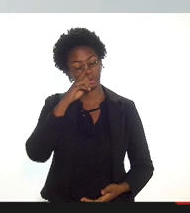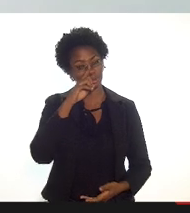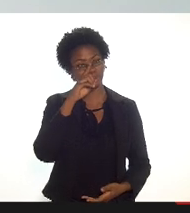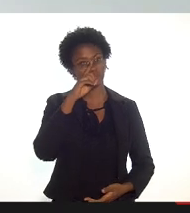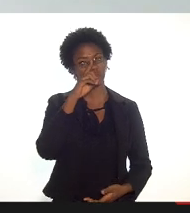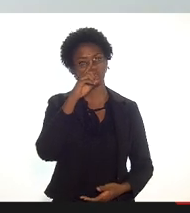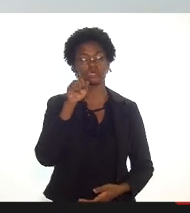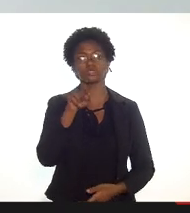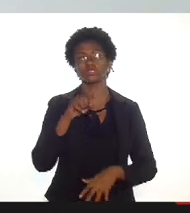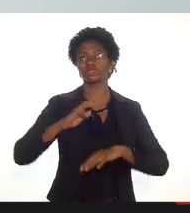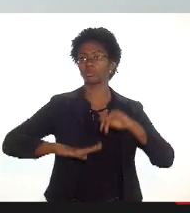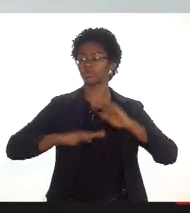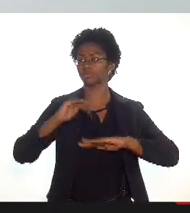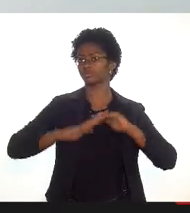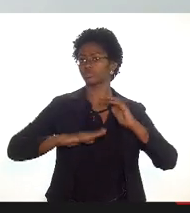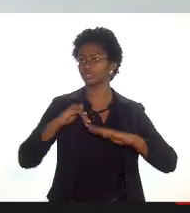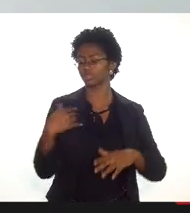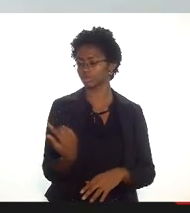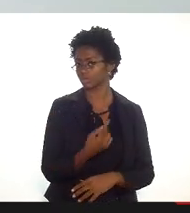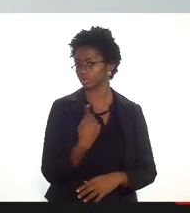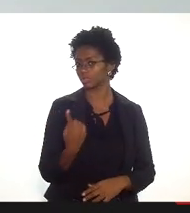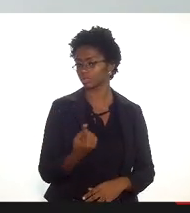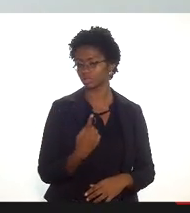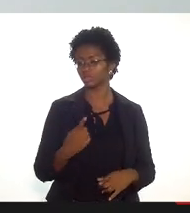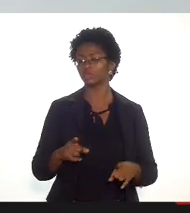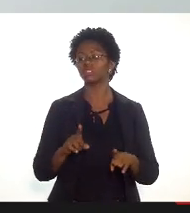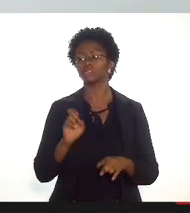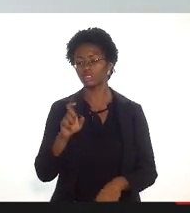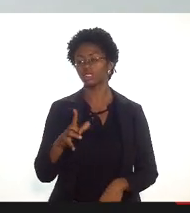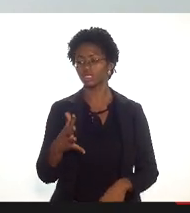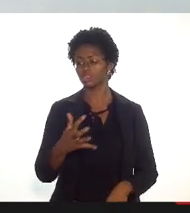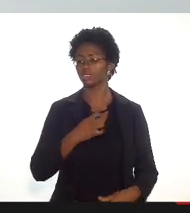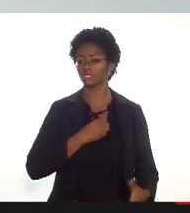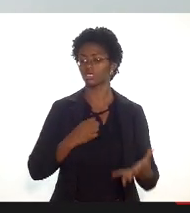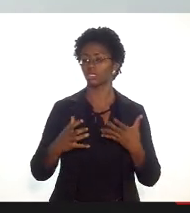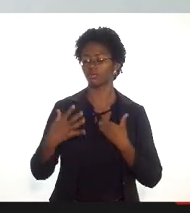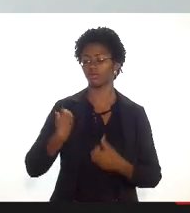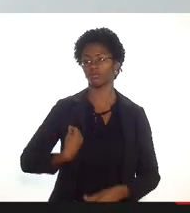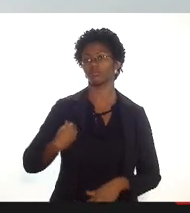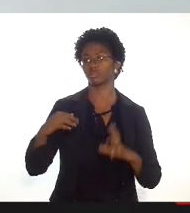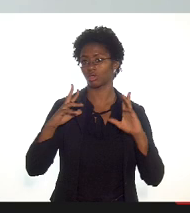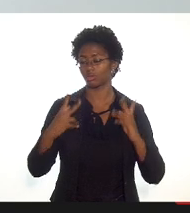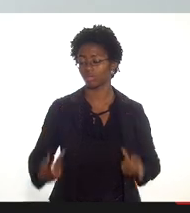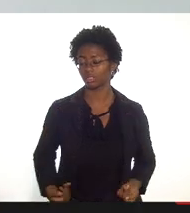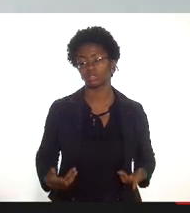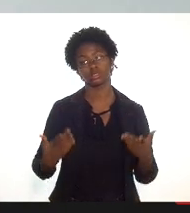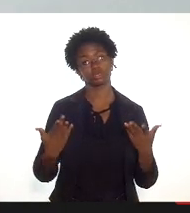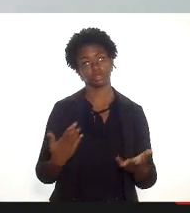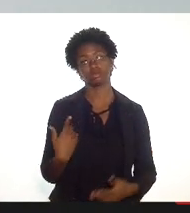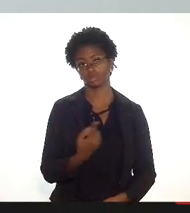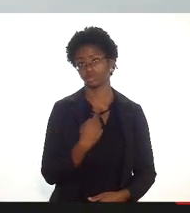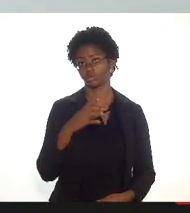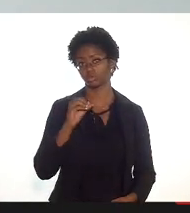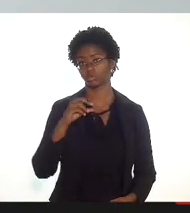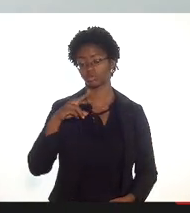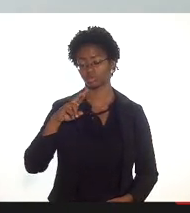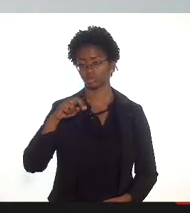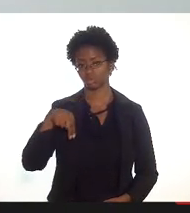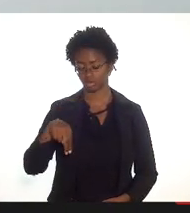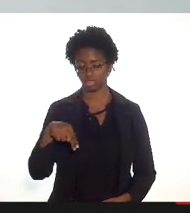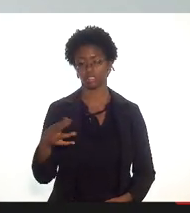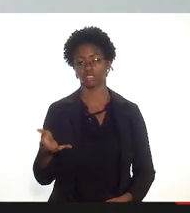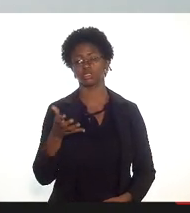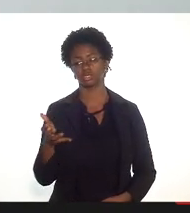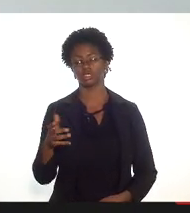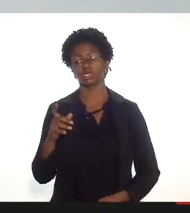essencialidade da nossa profissão, que é salvaguardar a vida humana, né? Então, o Conselho Regional de Enfermagem, o objetivo dele é coibir a